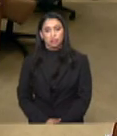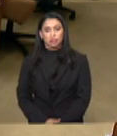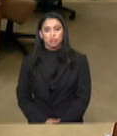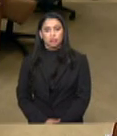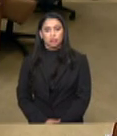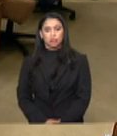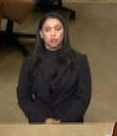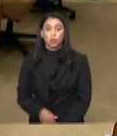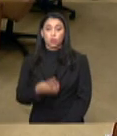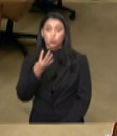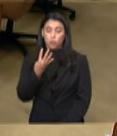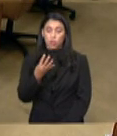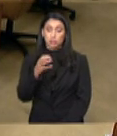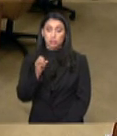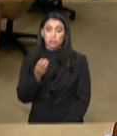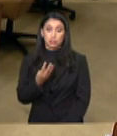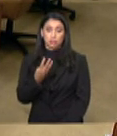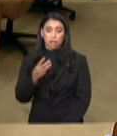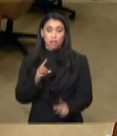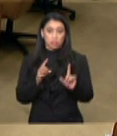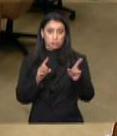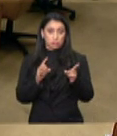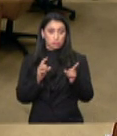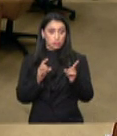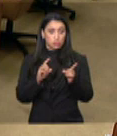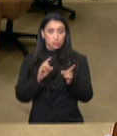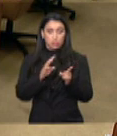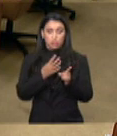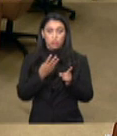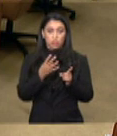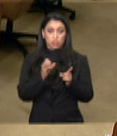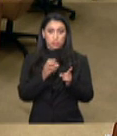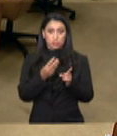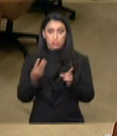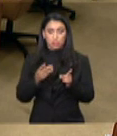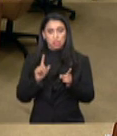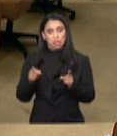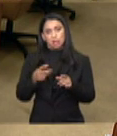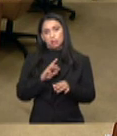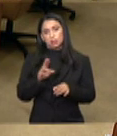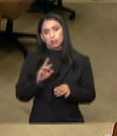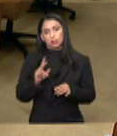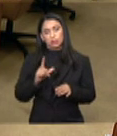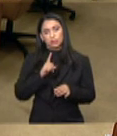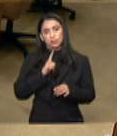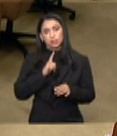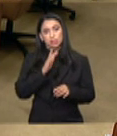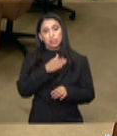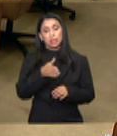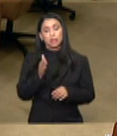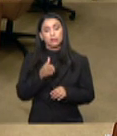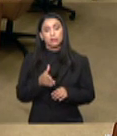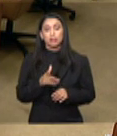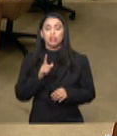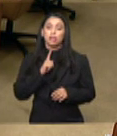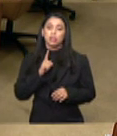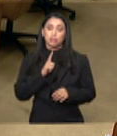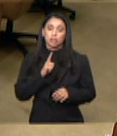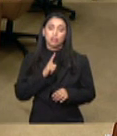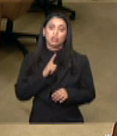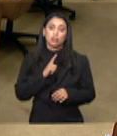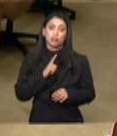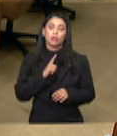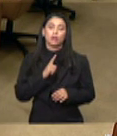Colocaríamos o 403. Parágrafo 403. Não havendo requerimento de diligências ou sendo indeferida, serão oferecidas